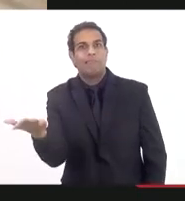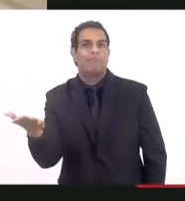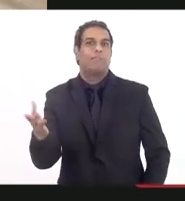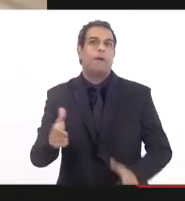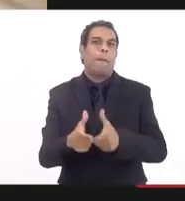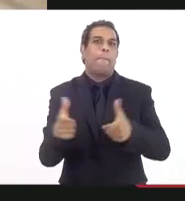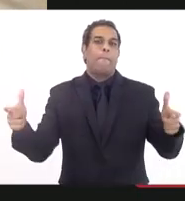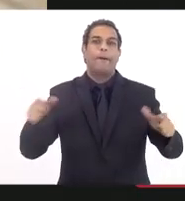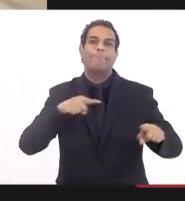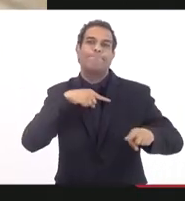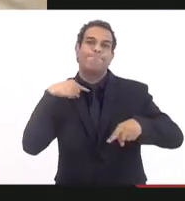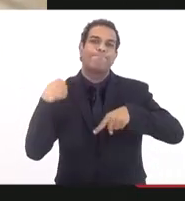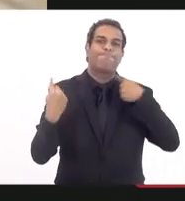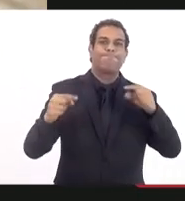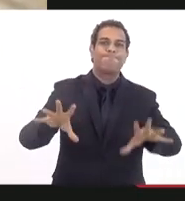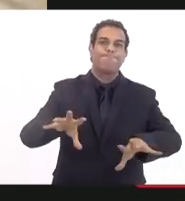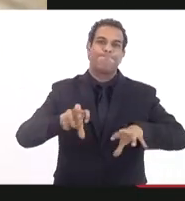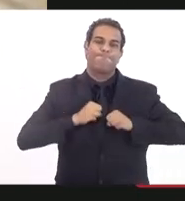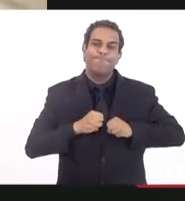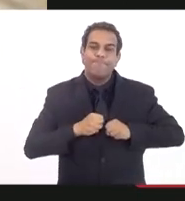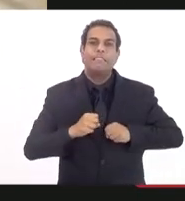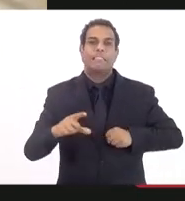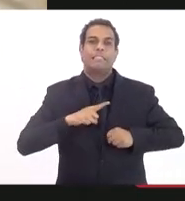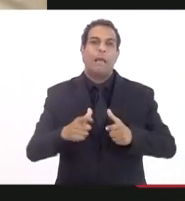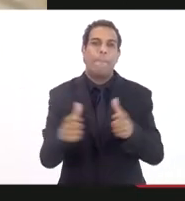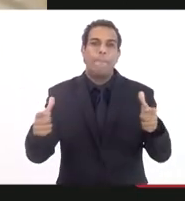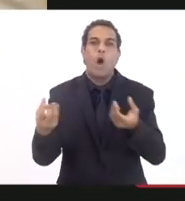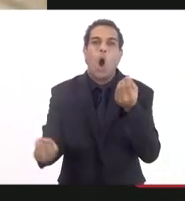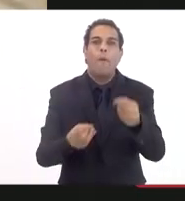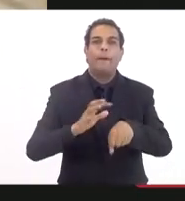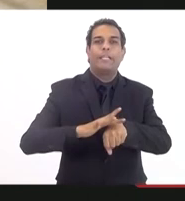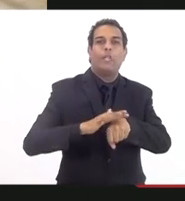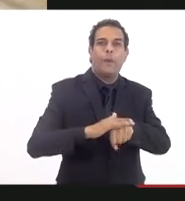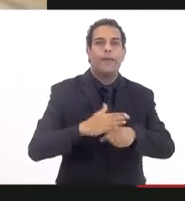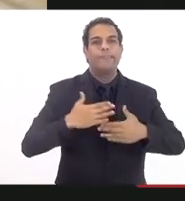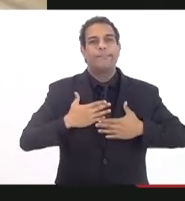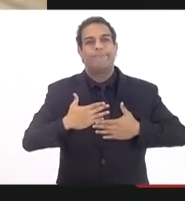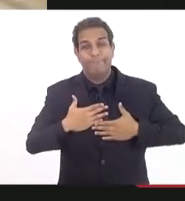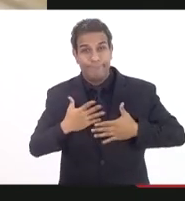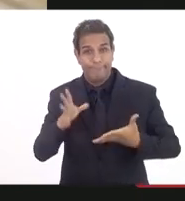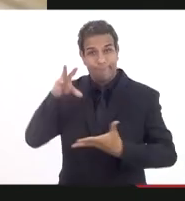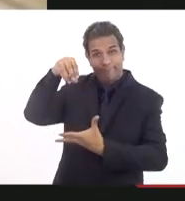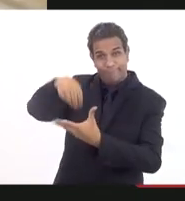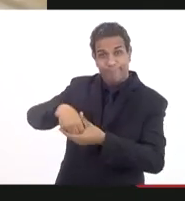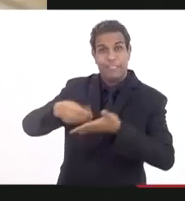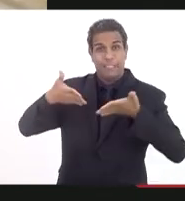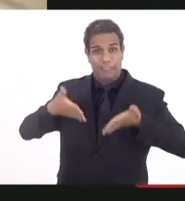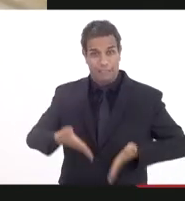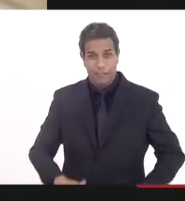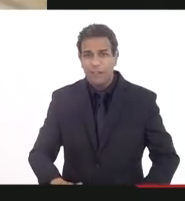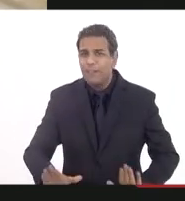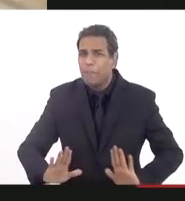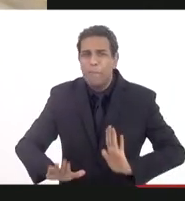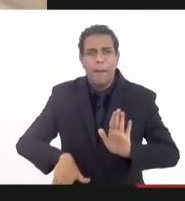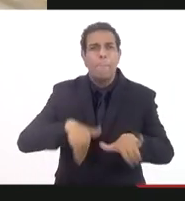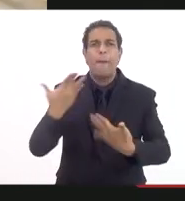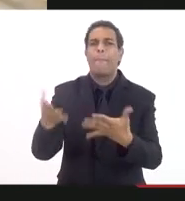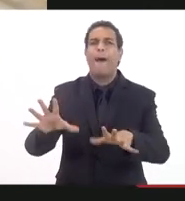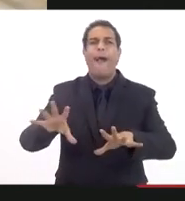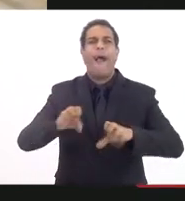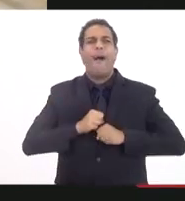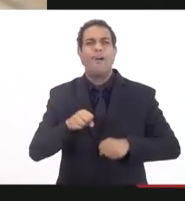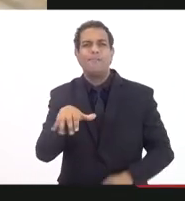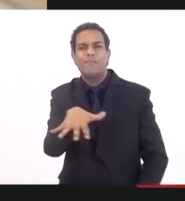de mortalidade da pessoa vivendo com HIV/AIDS. Então, eu nasci na vigilância e é um tema que